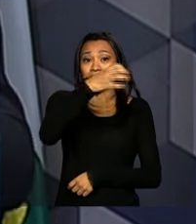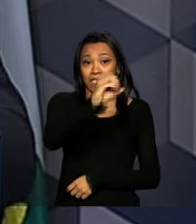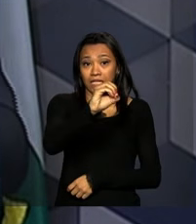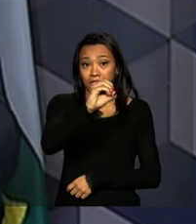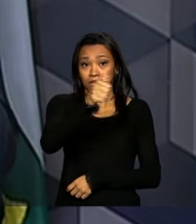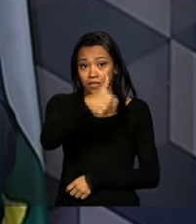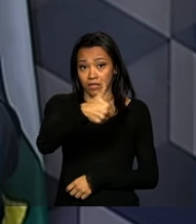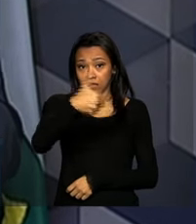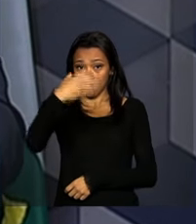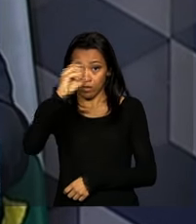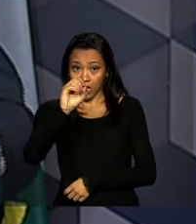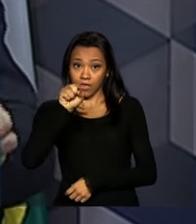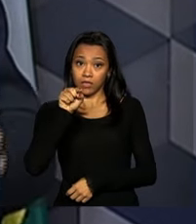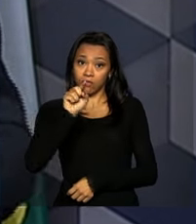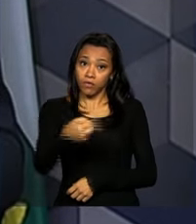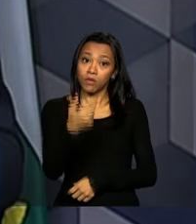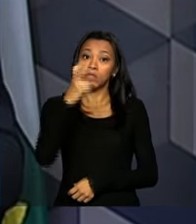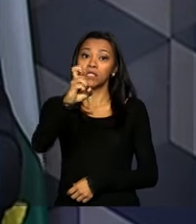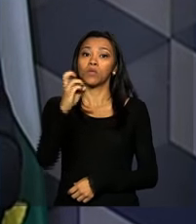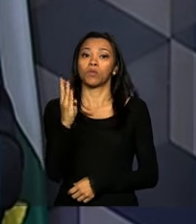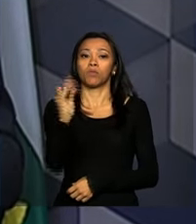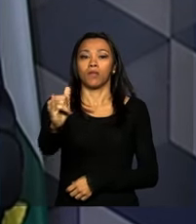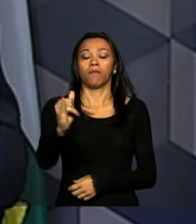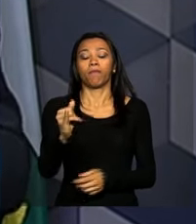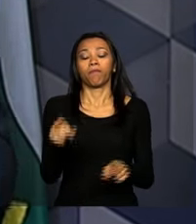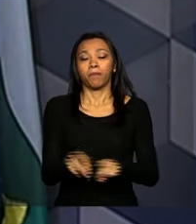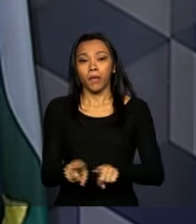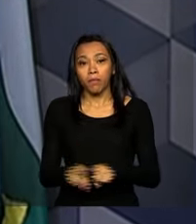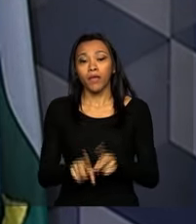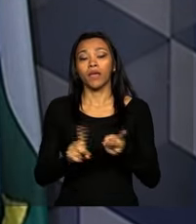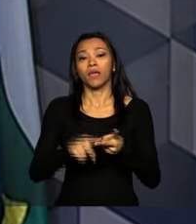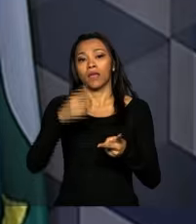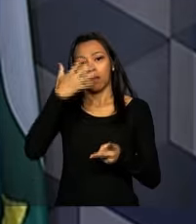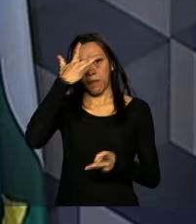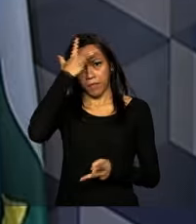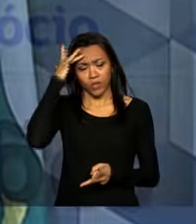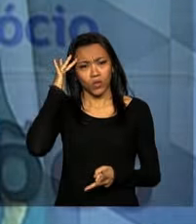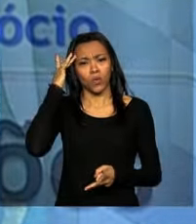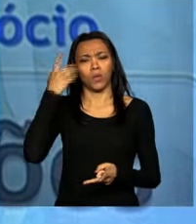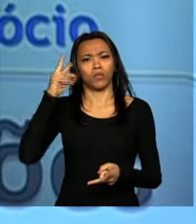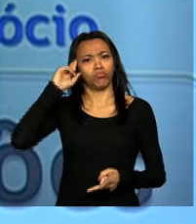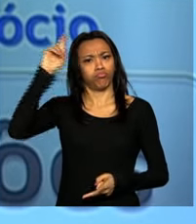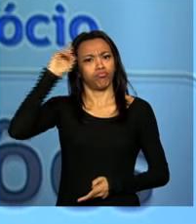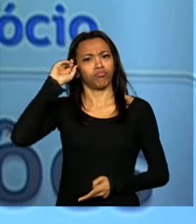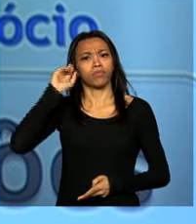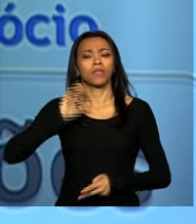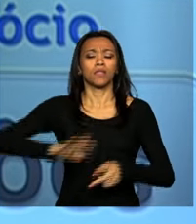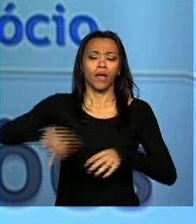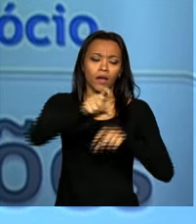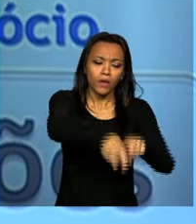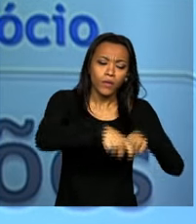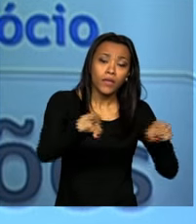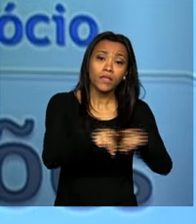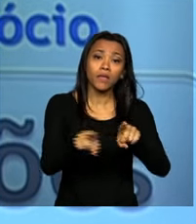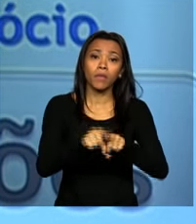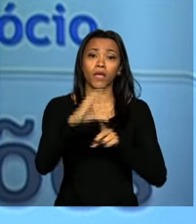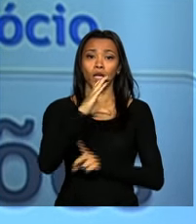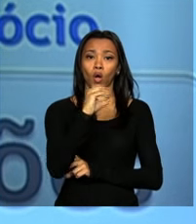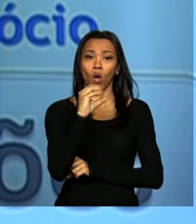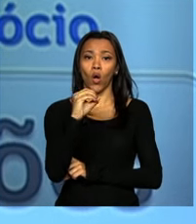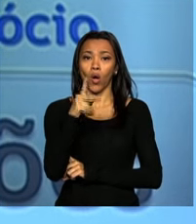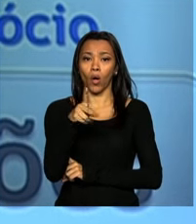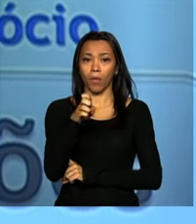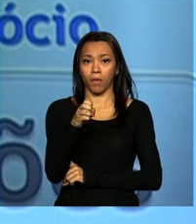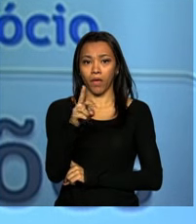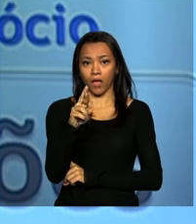110,5 bilhões. Produtores rurais e cooperativas, nós estamos disponibilizando, portanto, direto de crédito rural puro